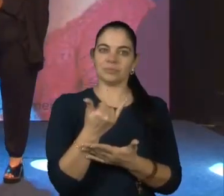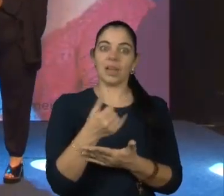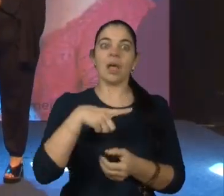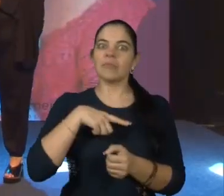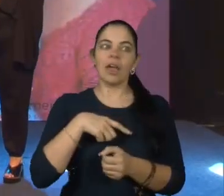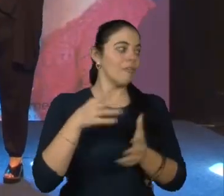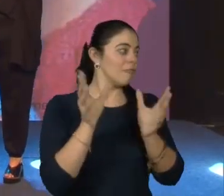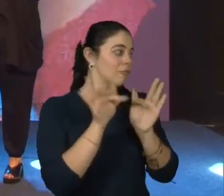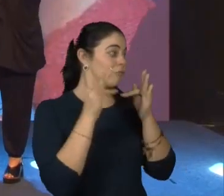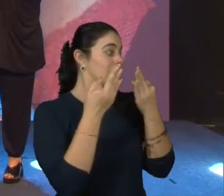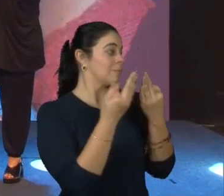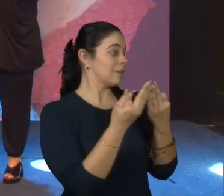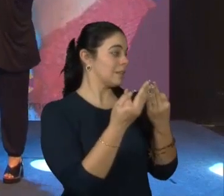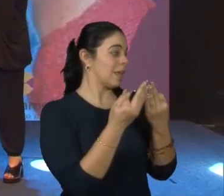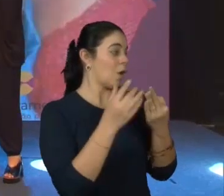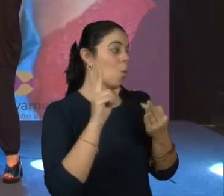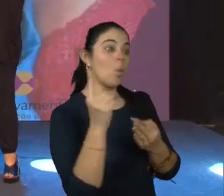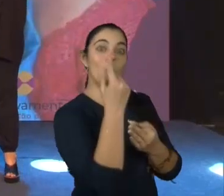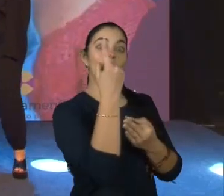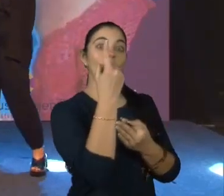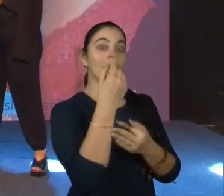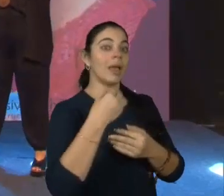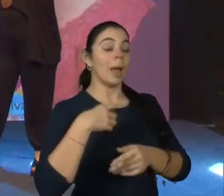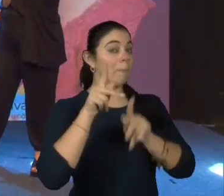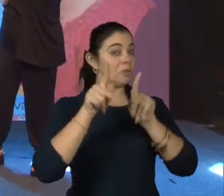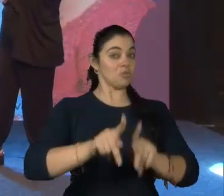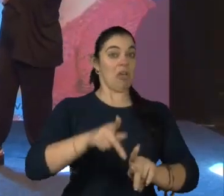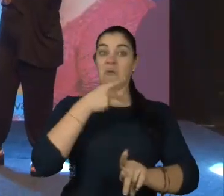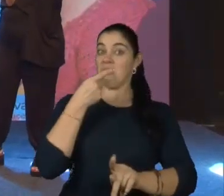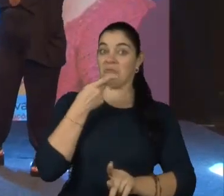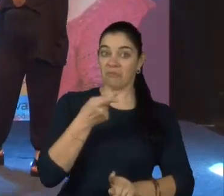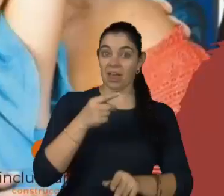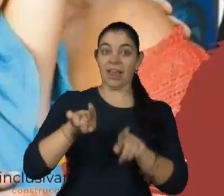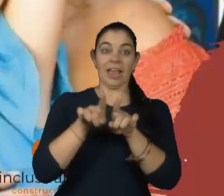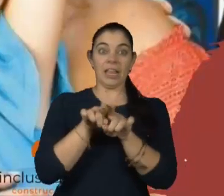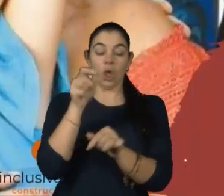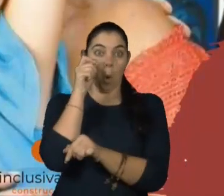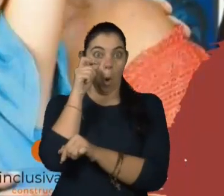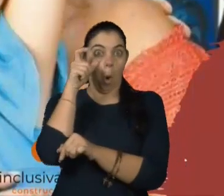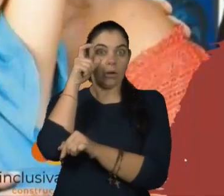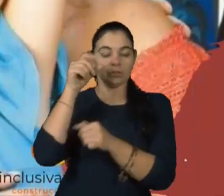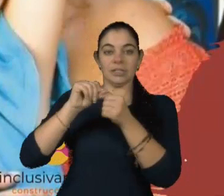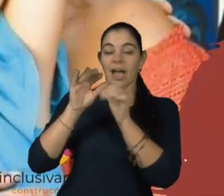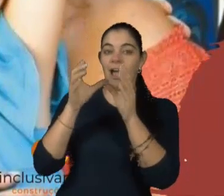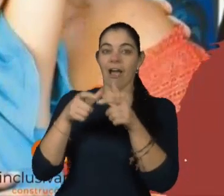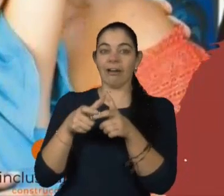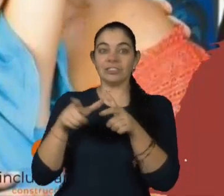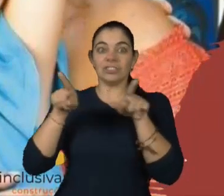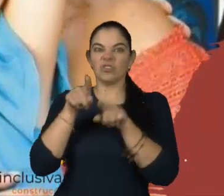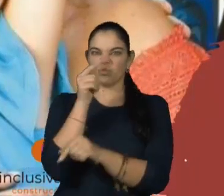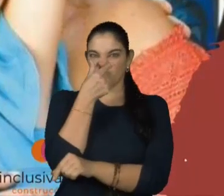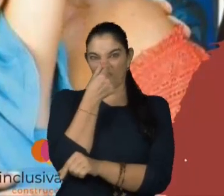Essa é a minha família. A única pessoa que eu ainda não descrevi é o meu marido, que ele tem olhos grandes, boca grande, um